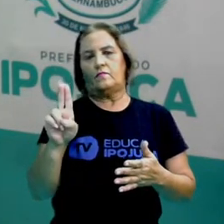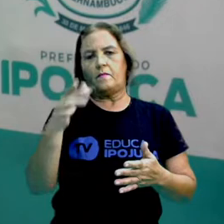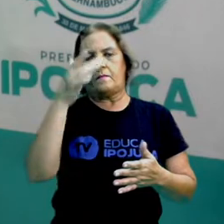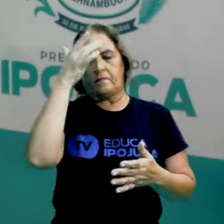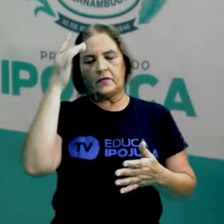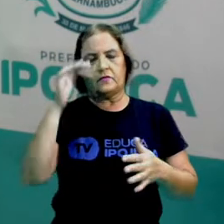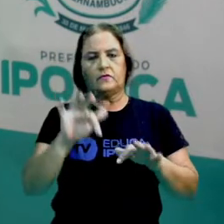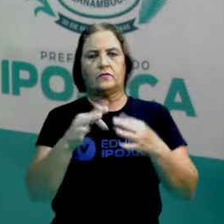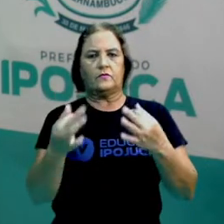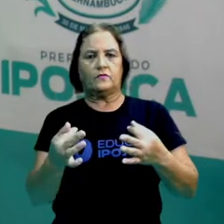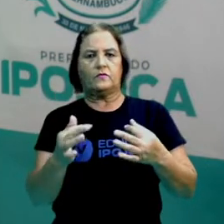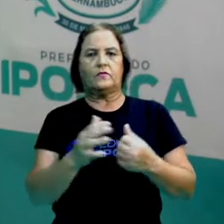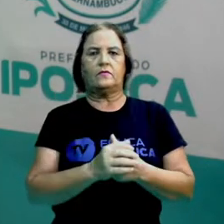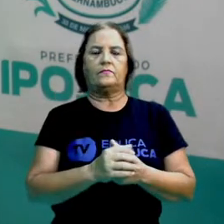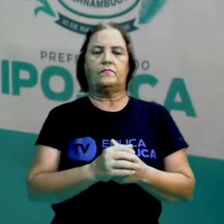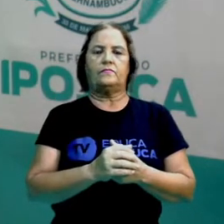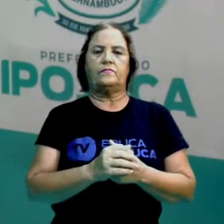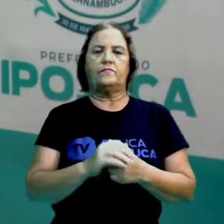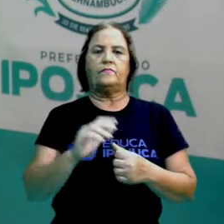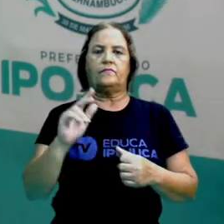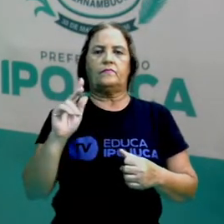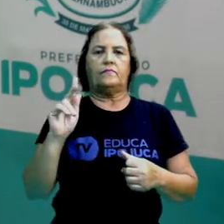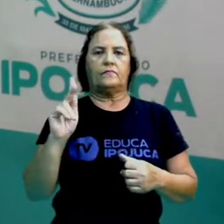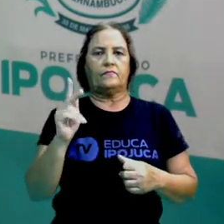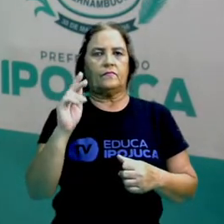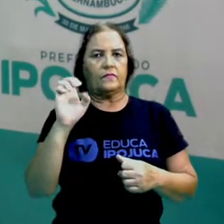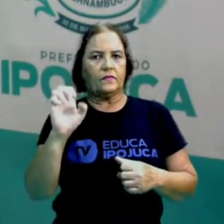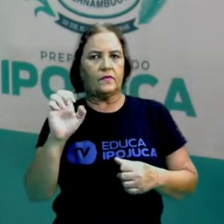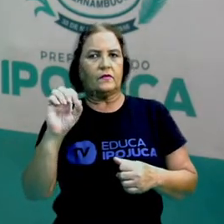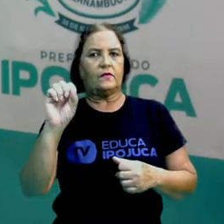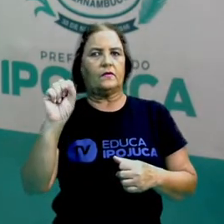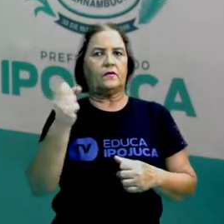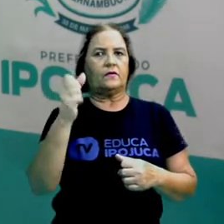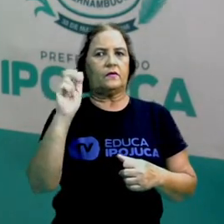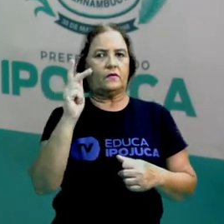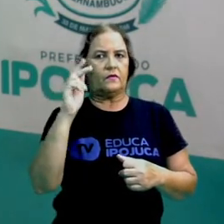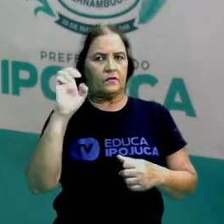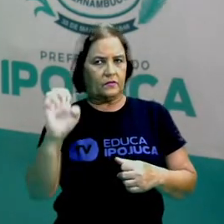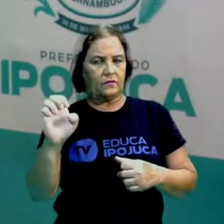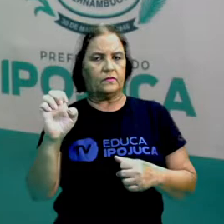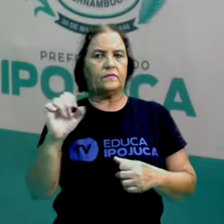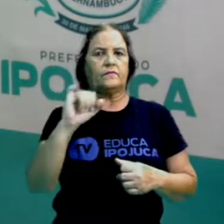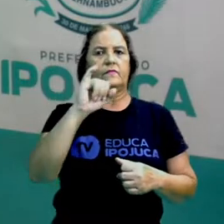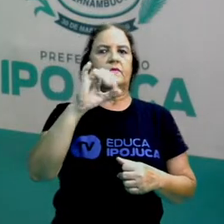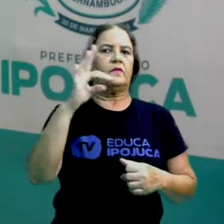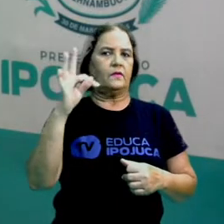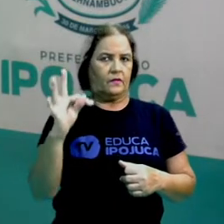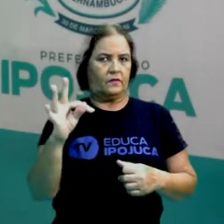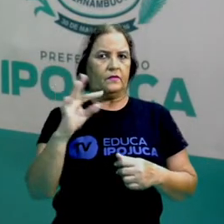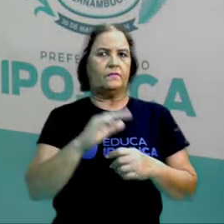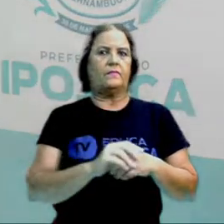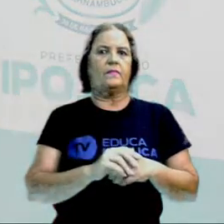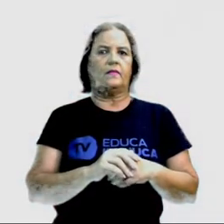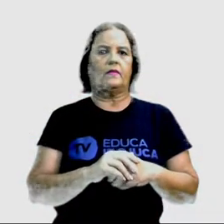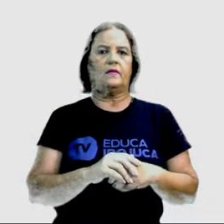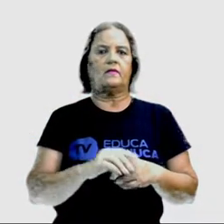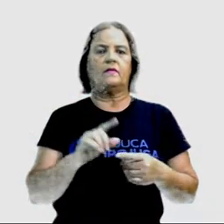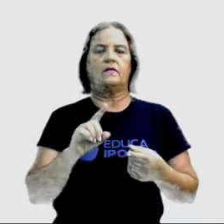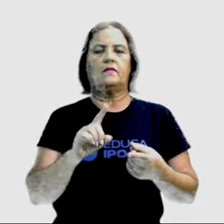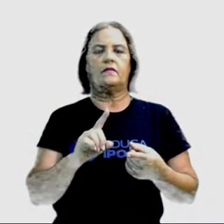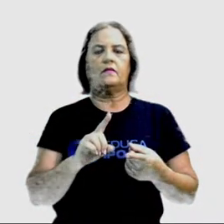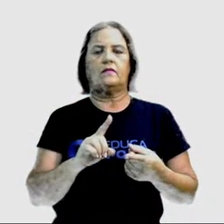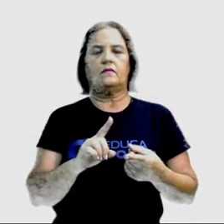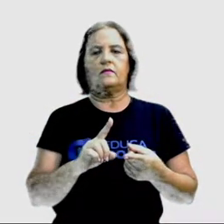singular Ri e a mesma coisa vai acontecer com a palavra dar